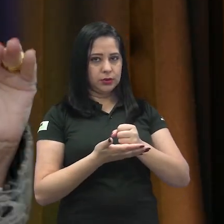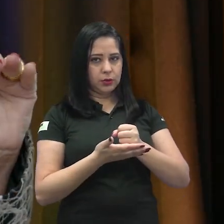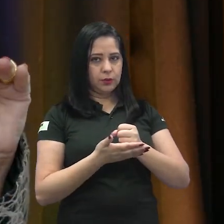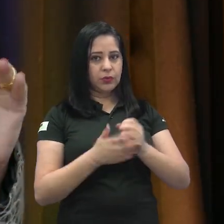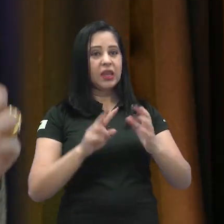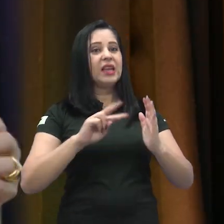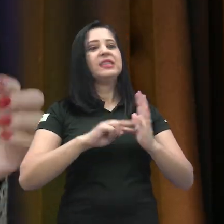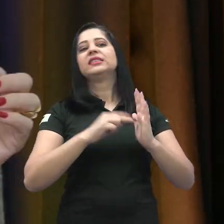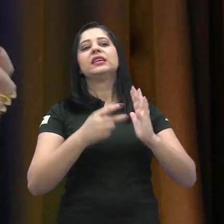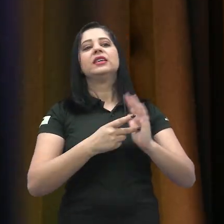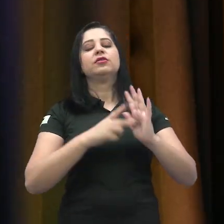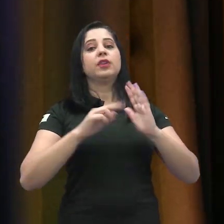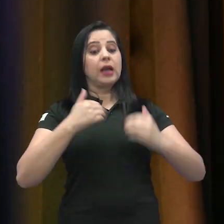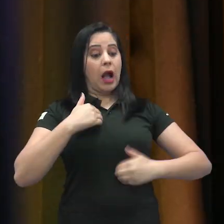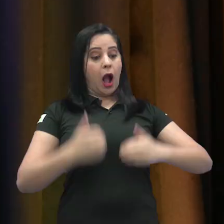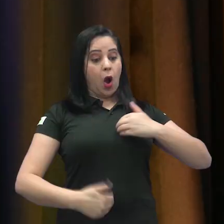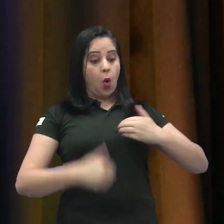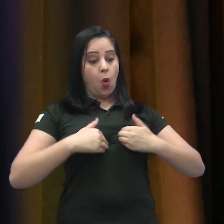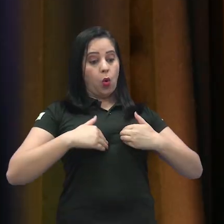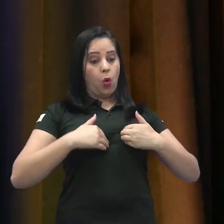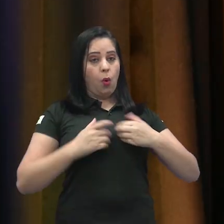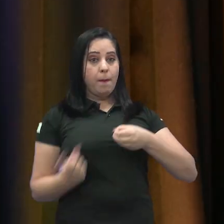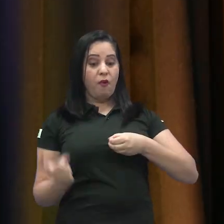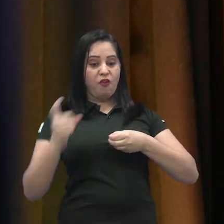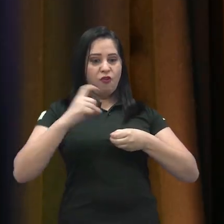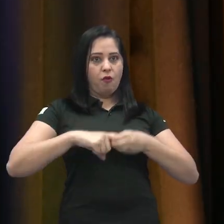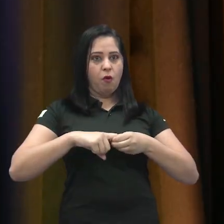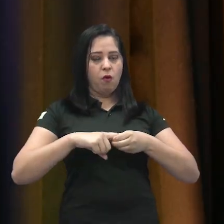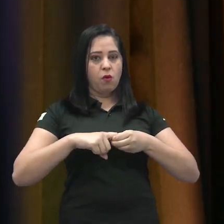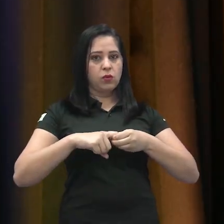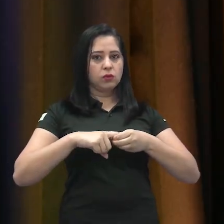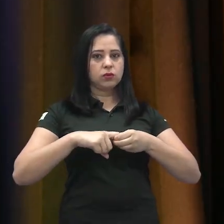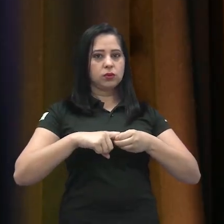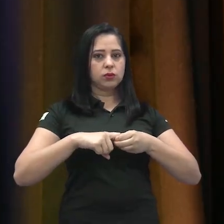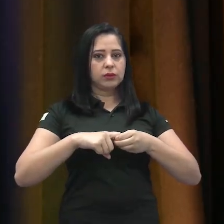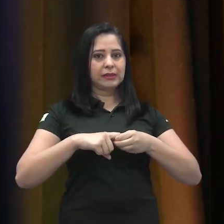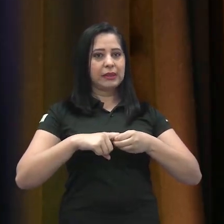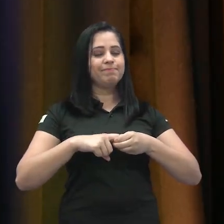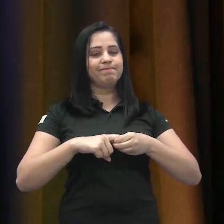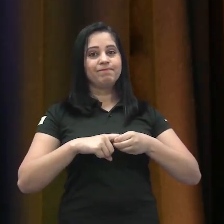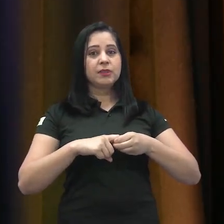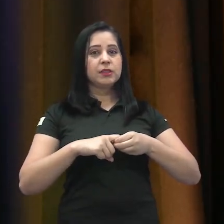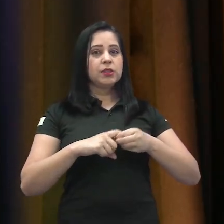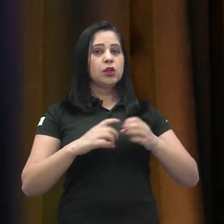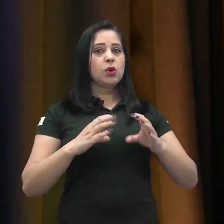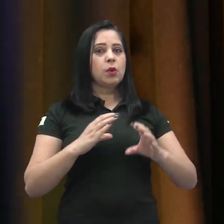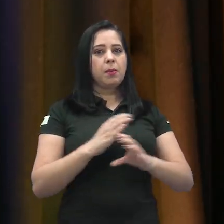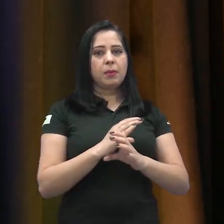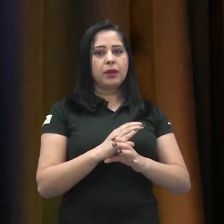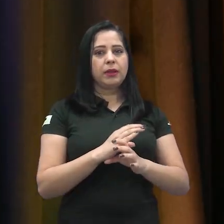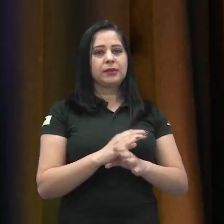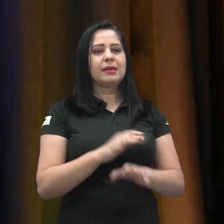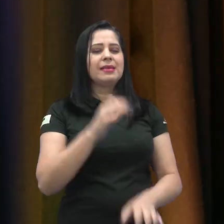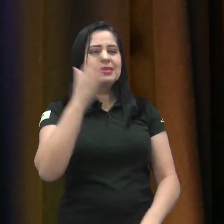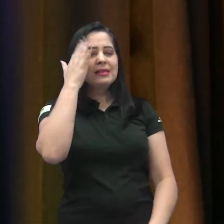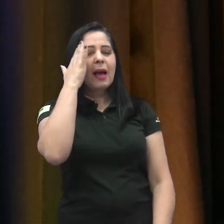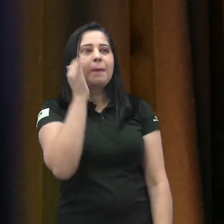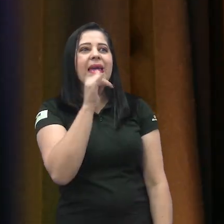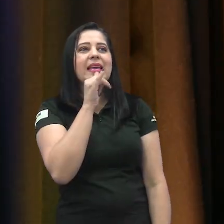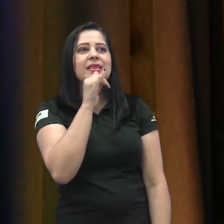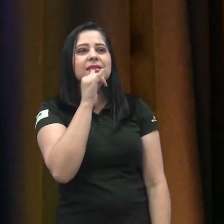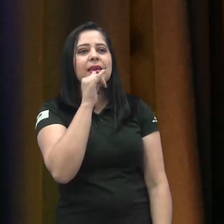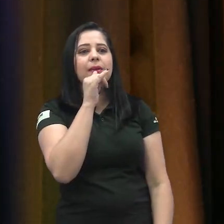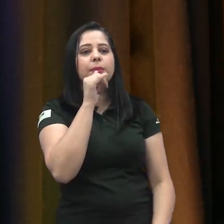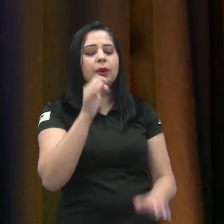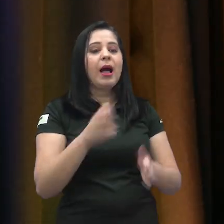isso, é uma base, mas seria a organização da natureza humana, o nome da técnica, onde eu vou, na verdade, acessar situações,